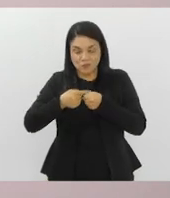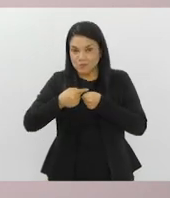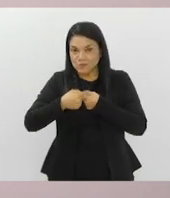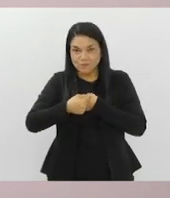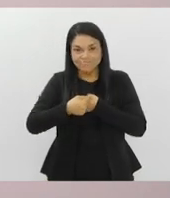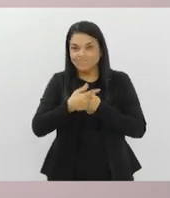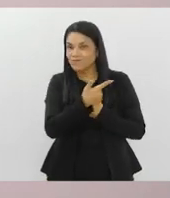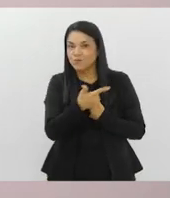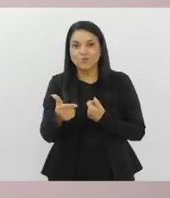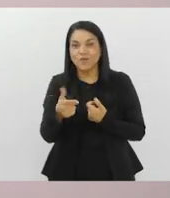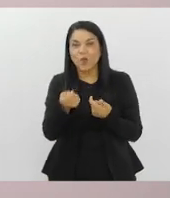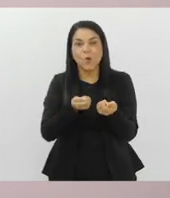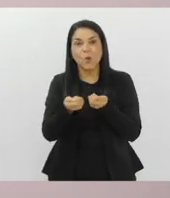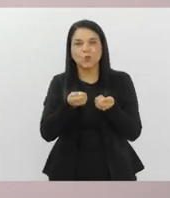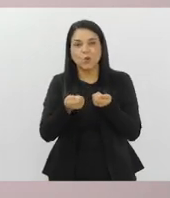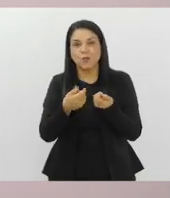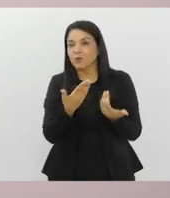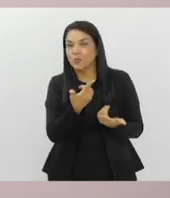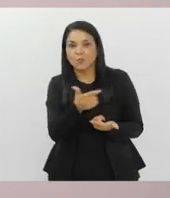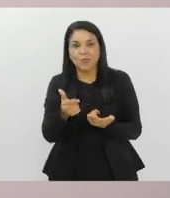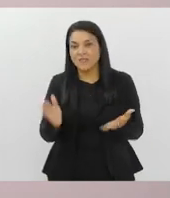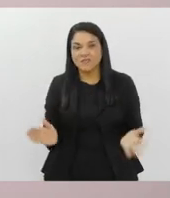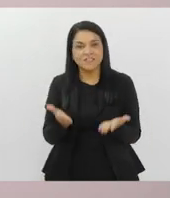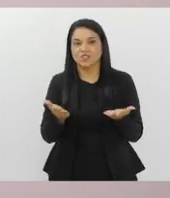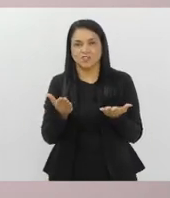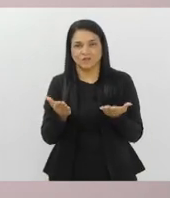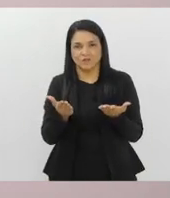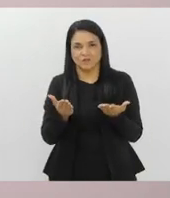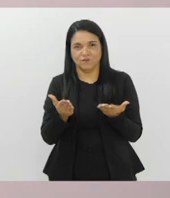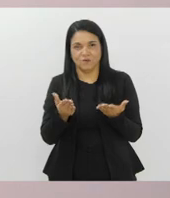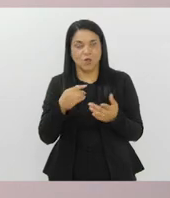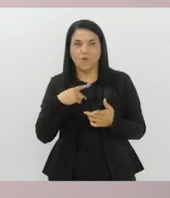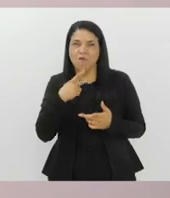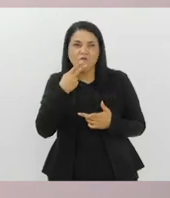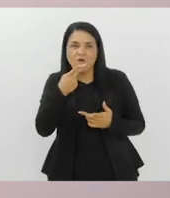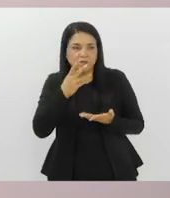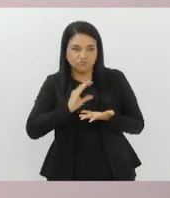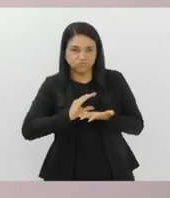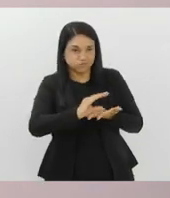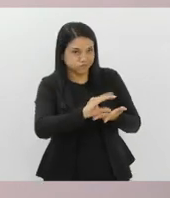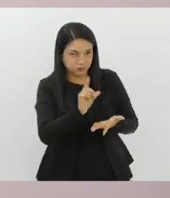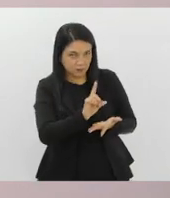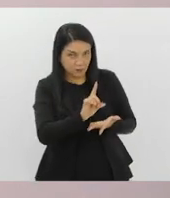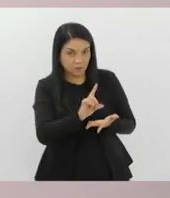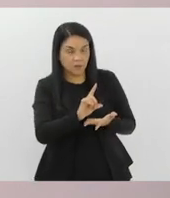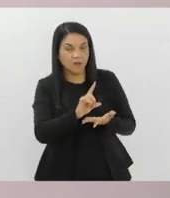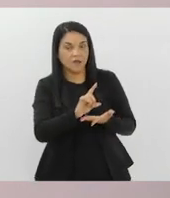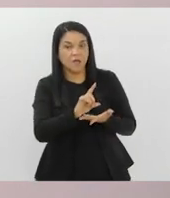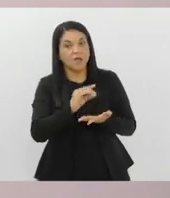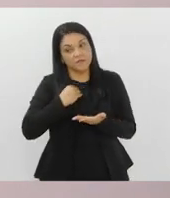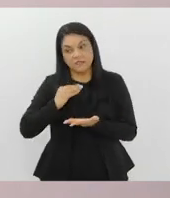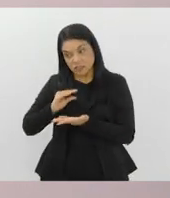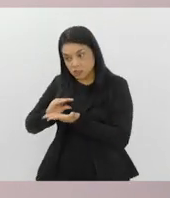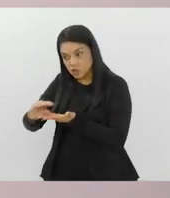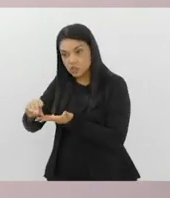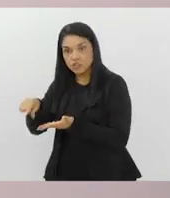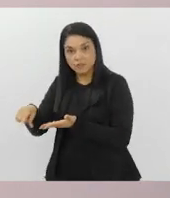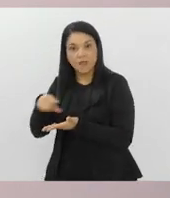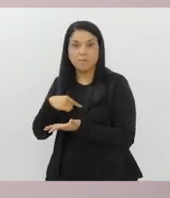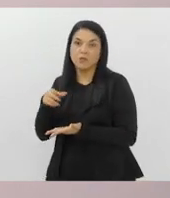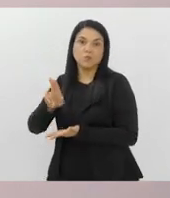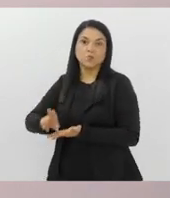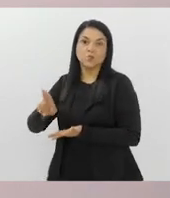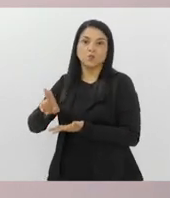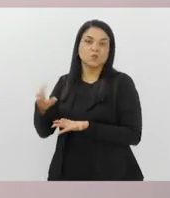nenhuma segurança, nenhum incentivo. Eu não estou falando de incentivo financeiro, porque muitas vezes chega dinheiro e não é utilizado,